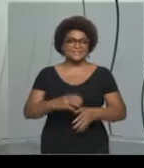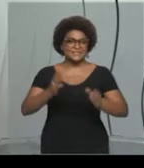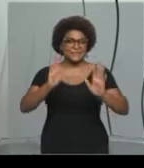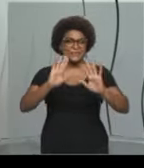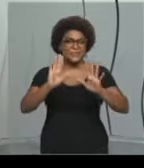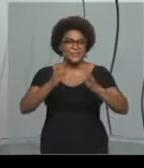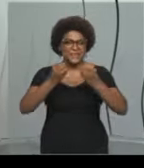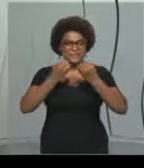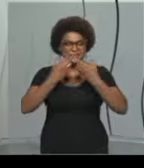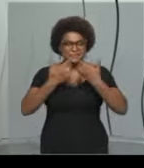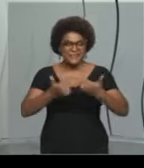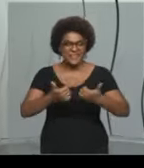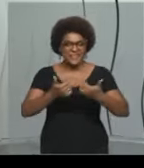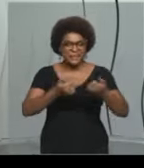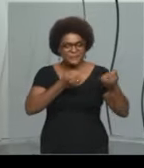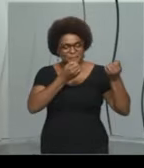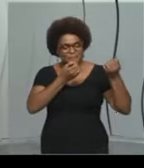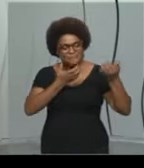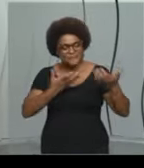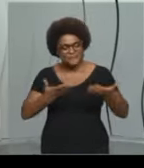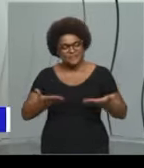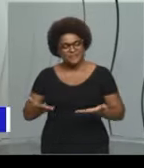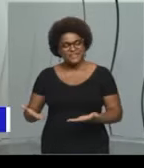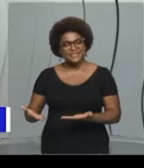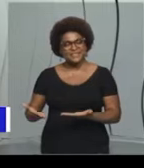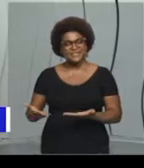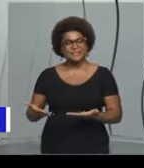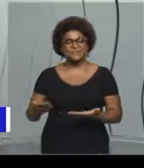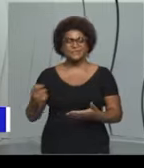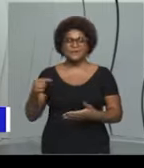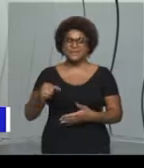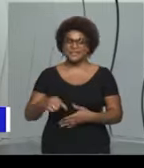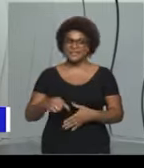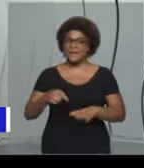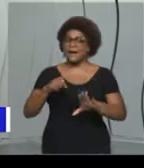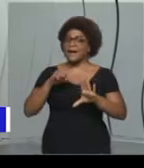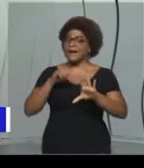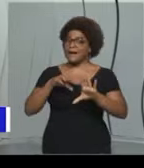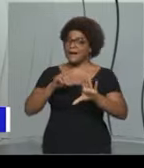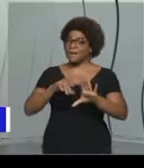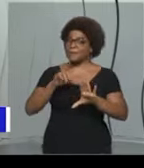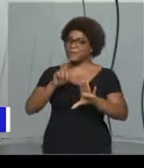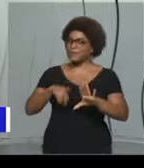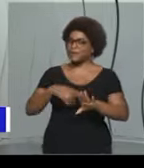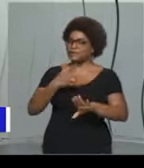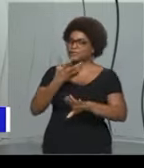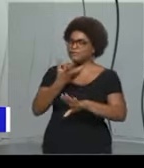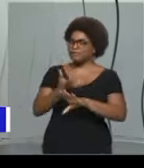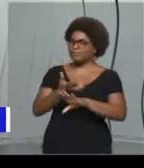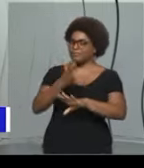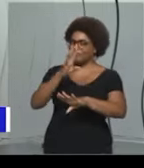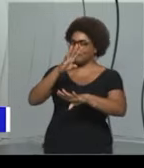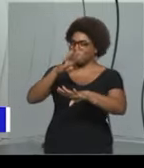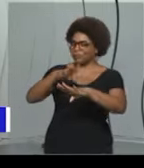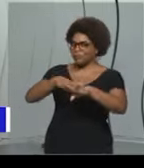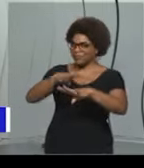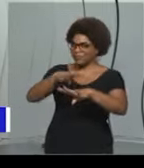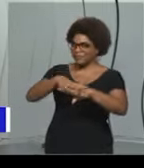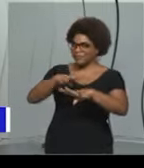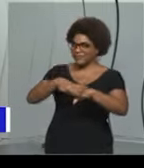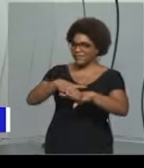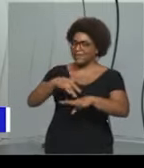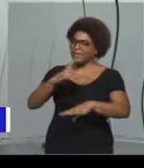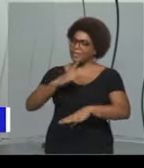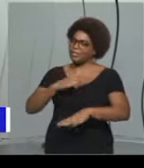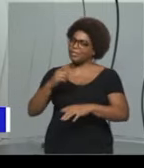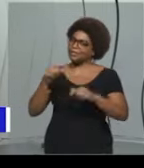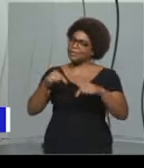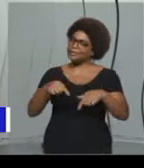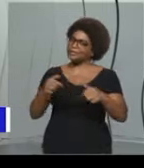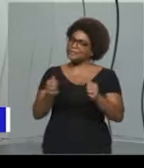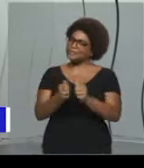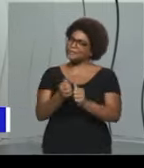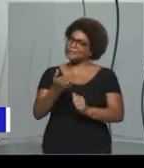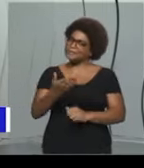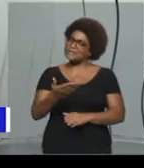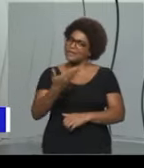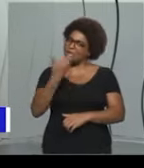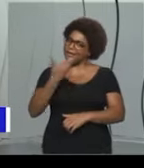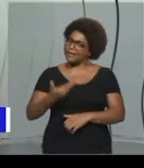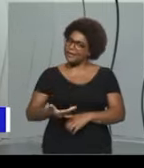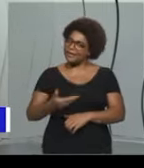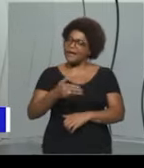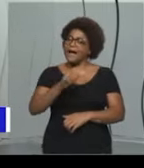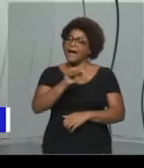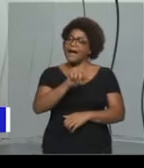Olá, tudo bem? Seja bem-vinda, seja bem-vindo. A aula é de matemática. Estamos com você, eu, Alex Duarte, matemático,